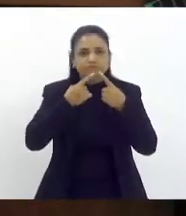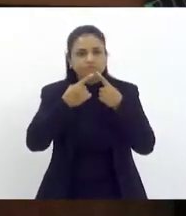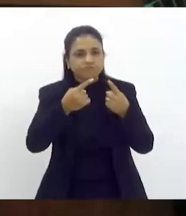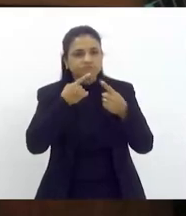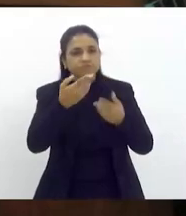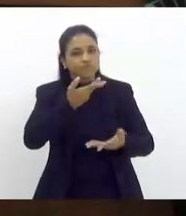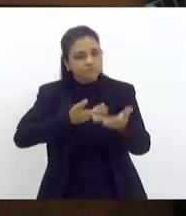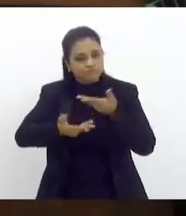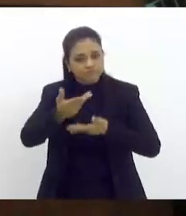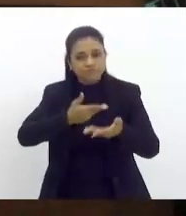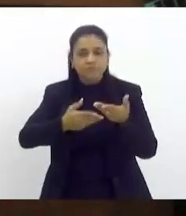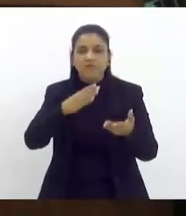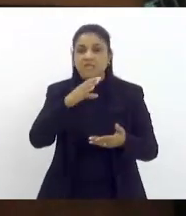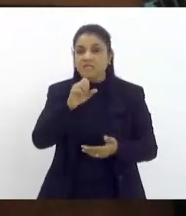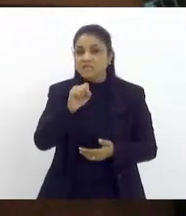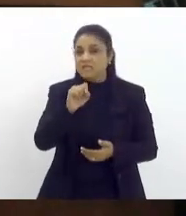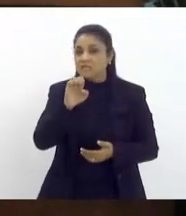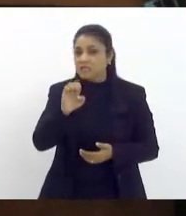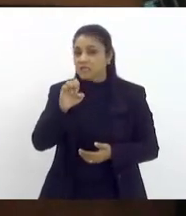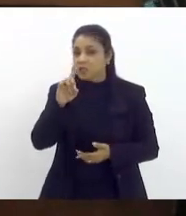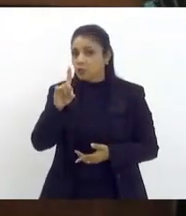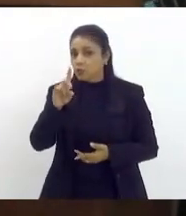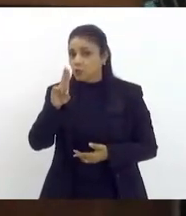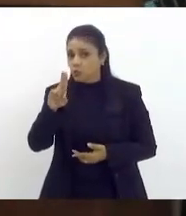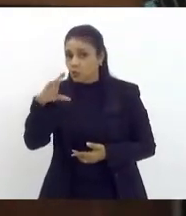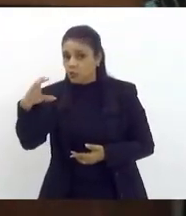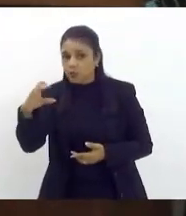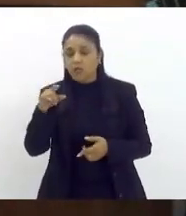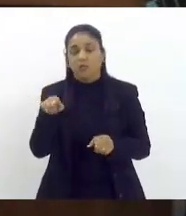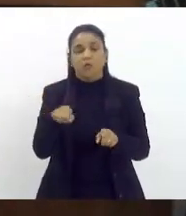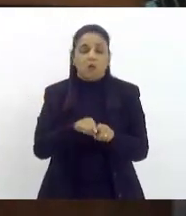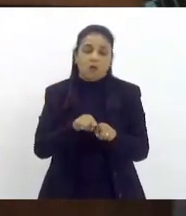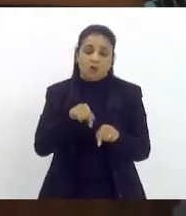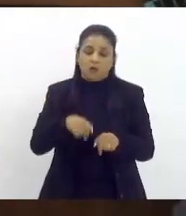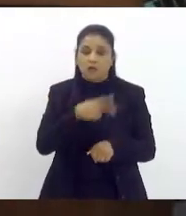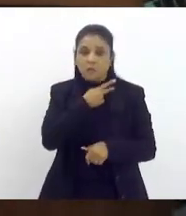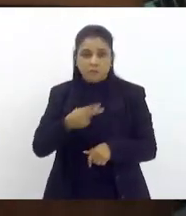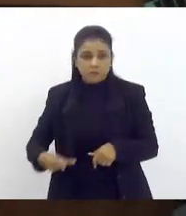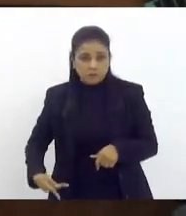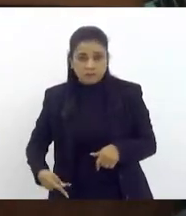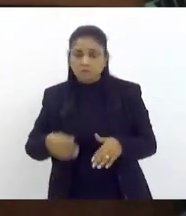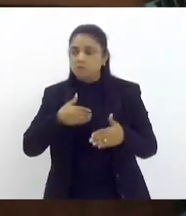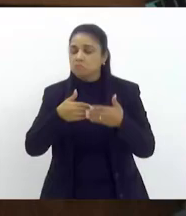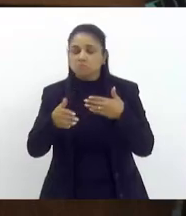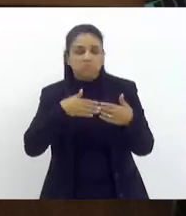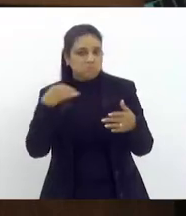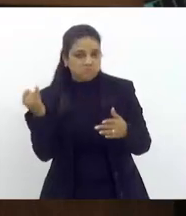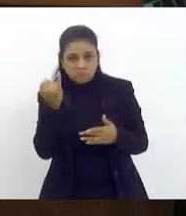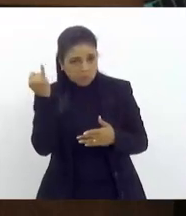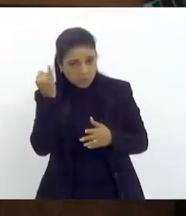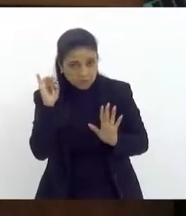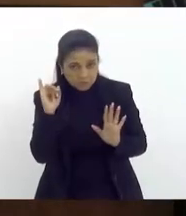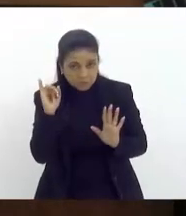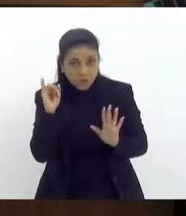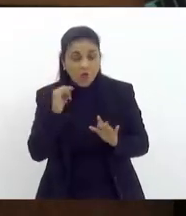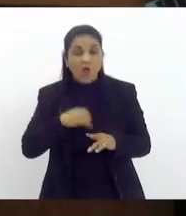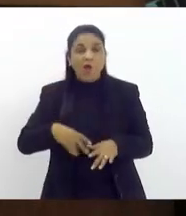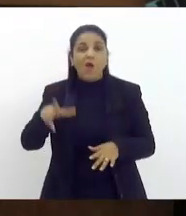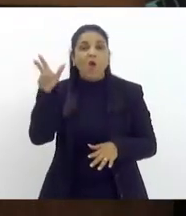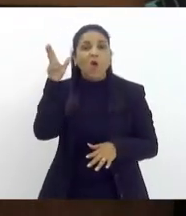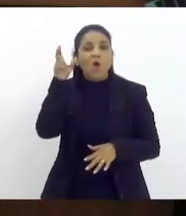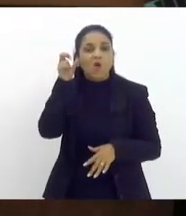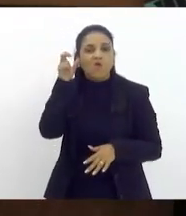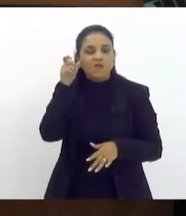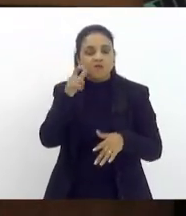se é na Seduc Se é que vias vossa presidência particularmente não importa o importante é ouvir a